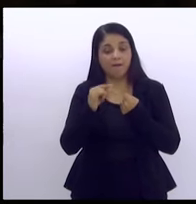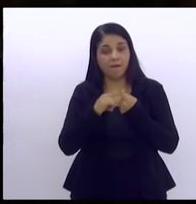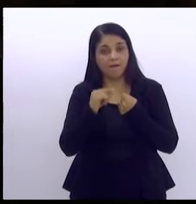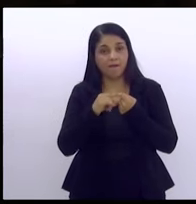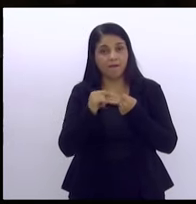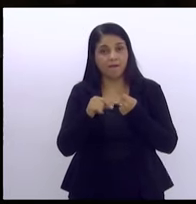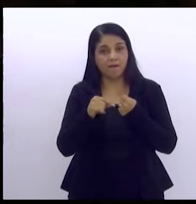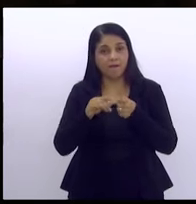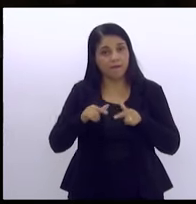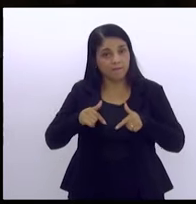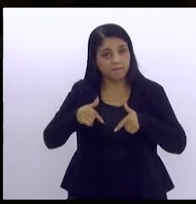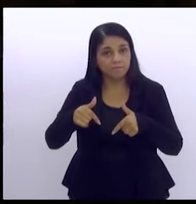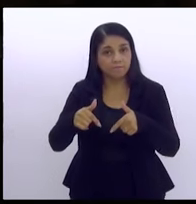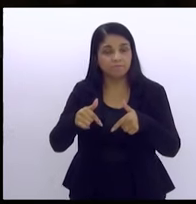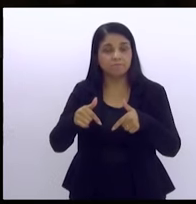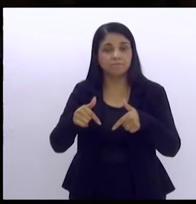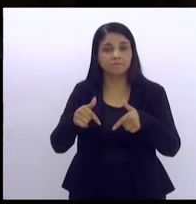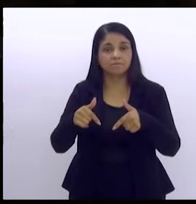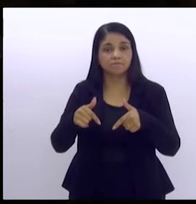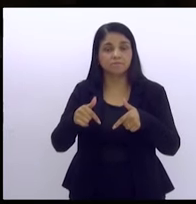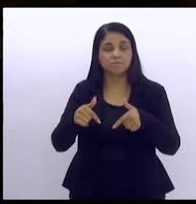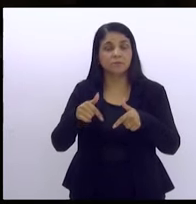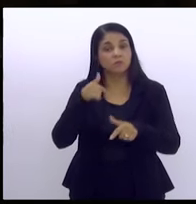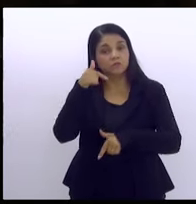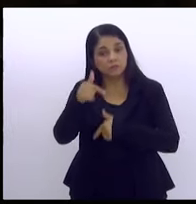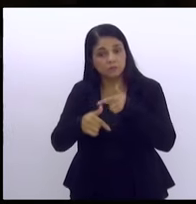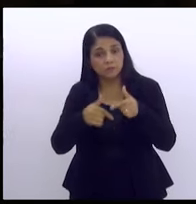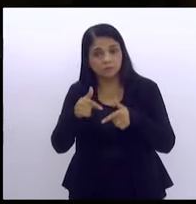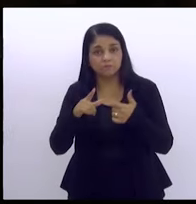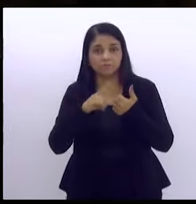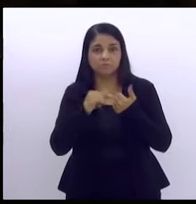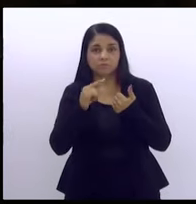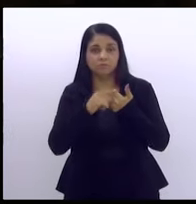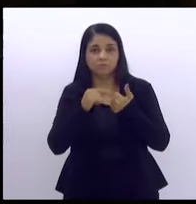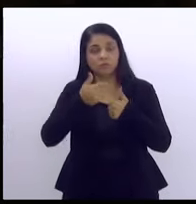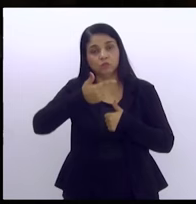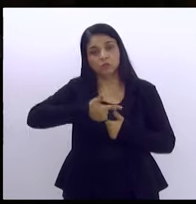para efetivar a execução das atribuições previstas no artigo 2º,